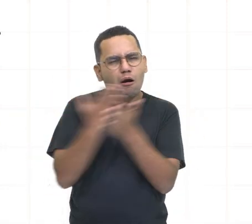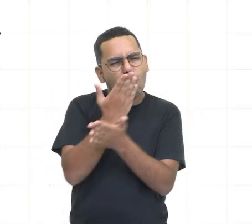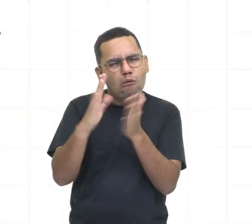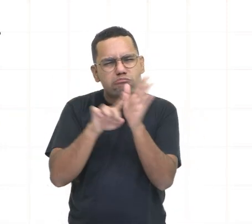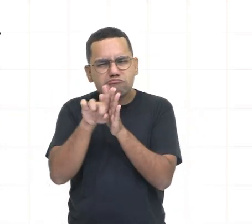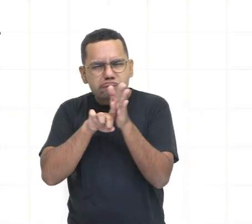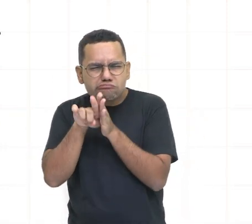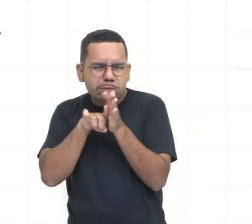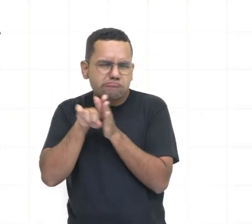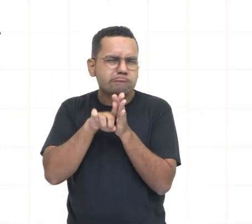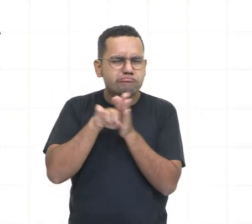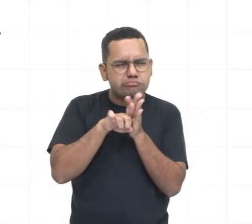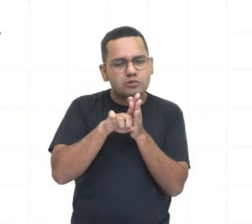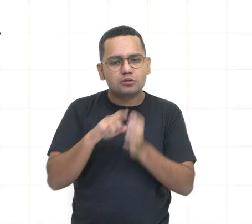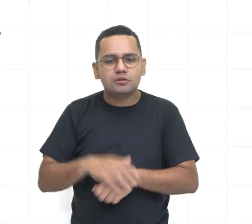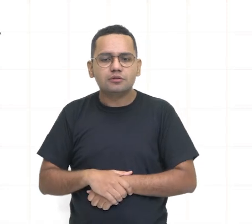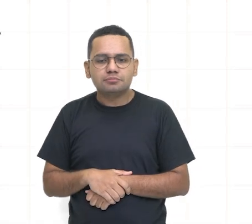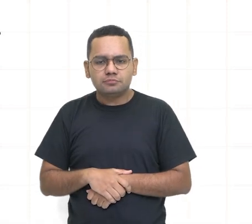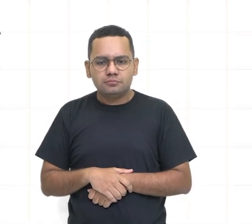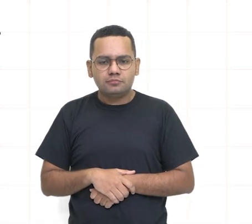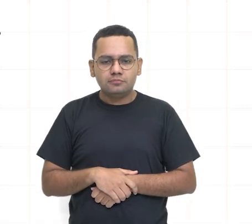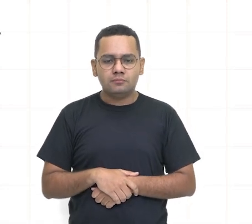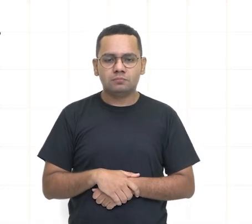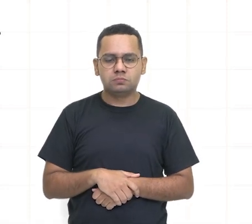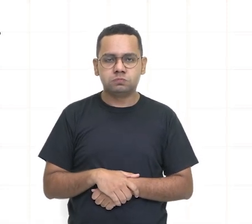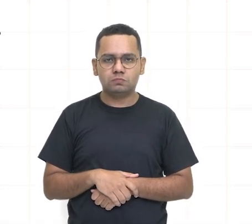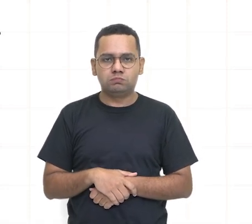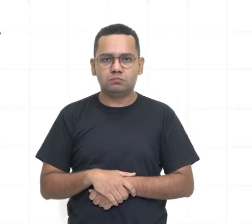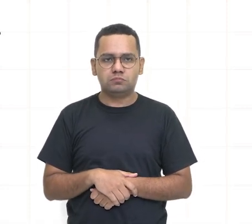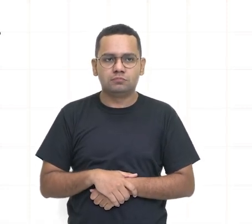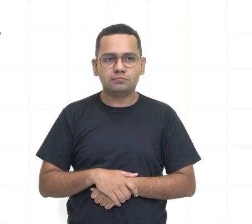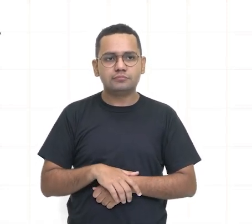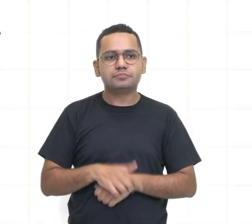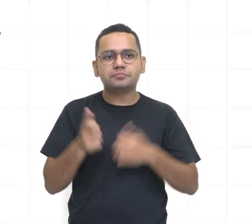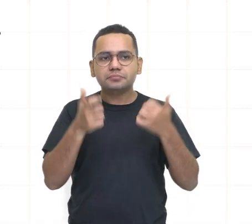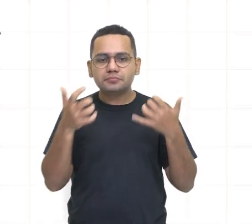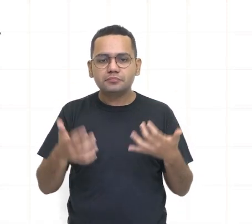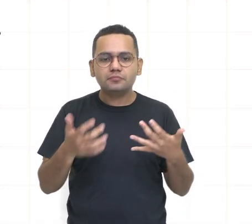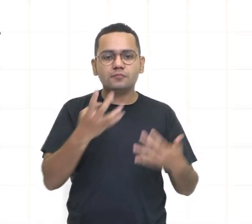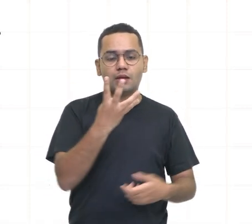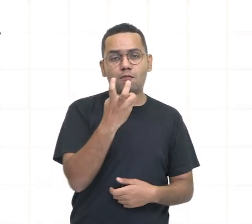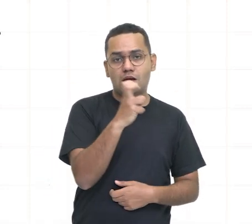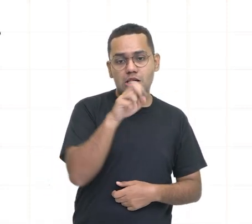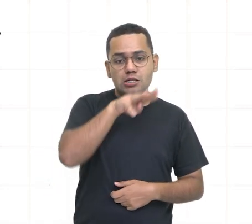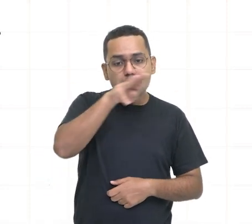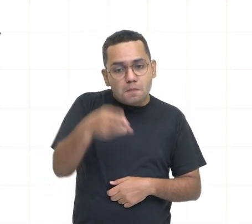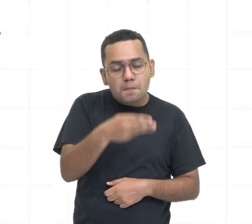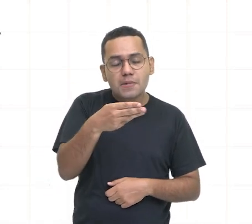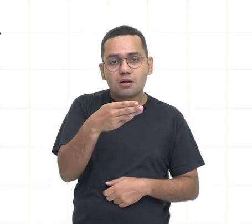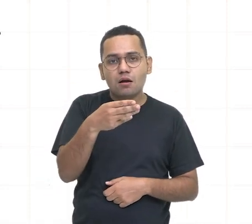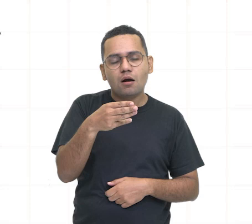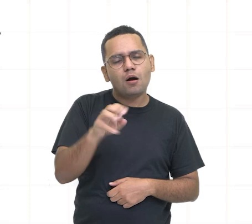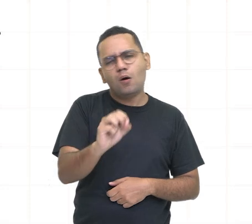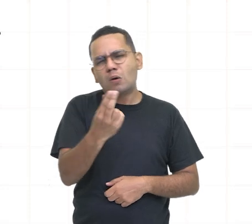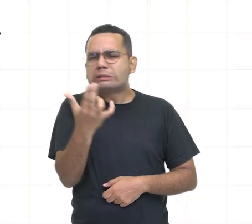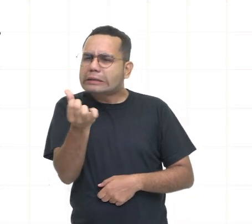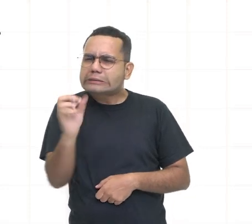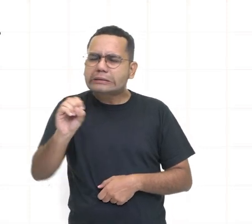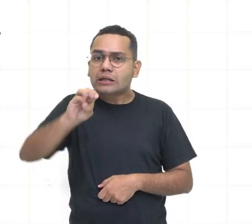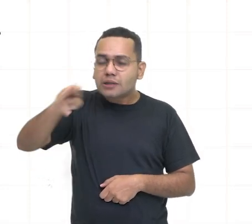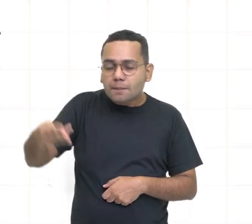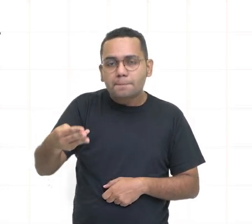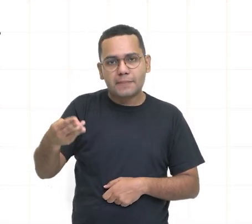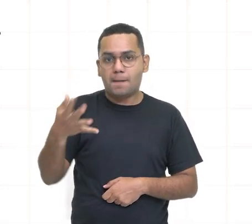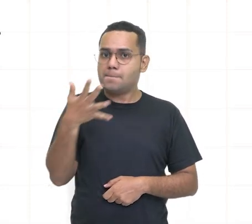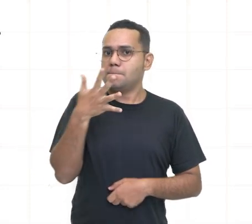estava entre precisamente 45 e 60 milhões de pessoas que perderam a sua vida nesse